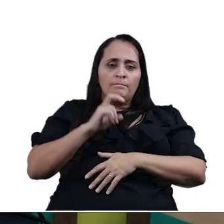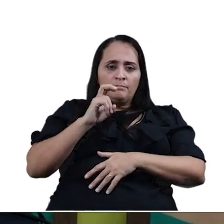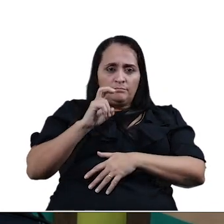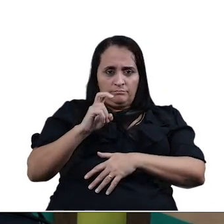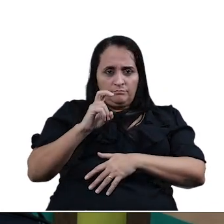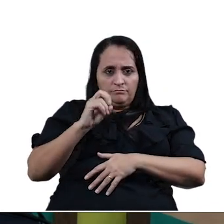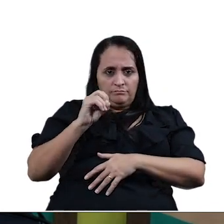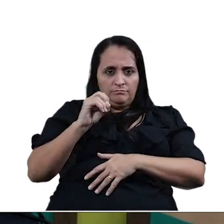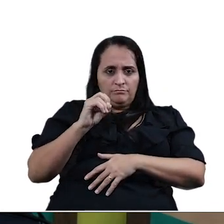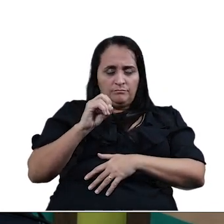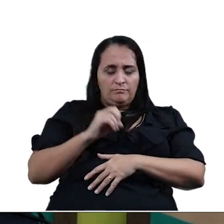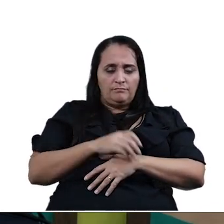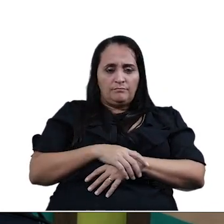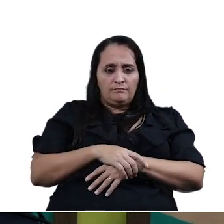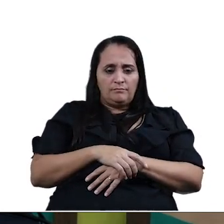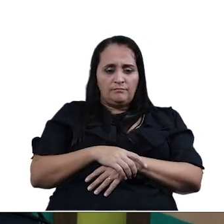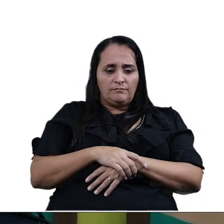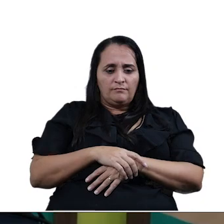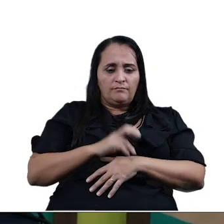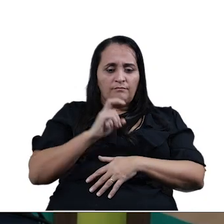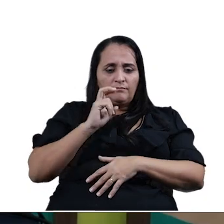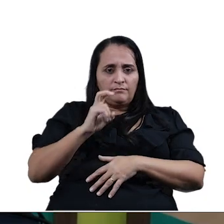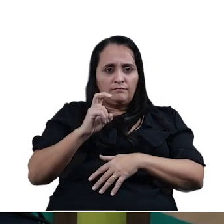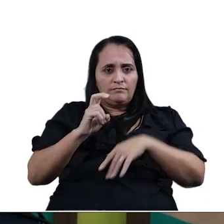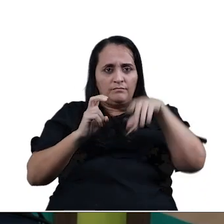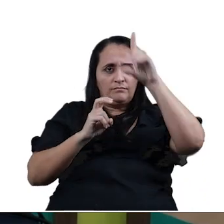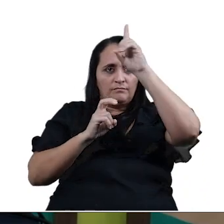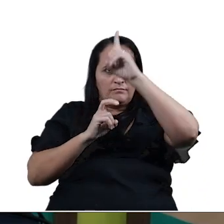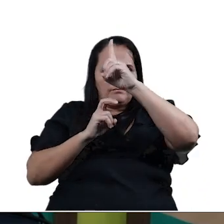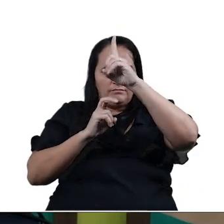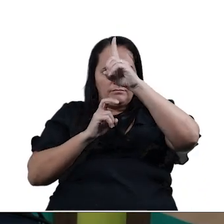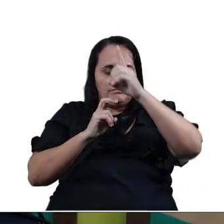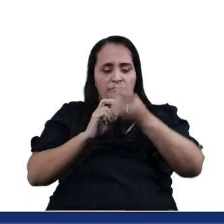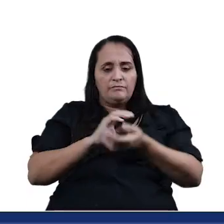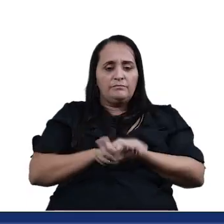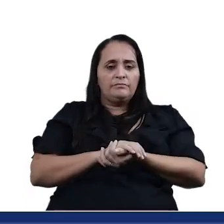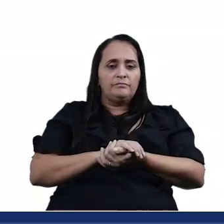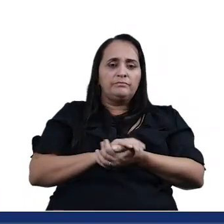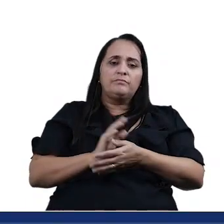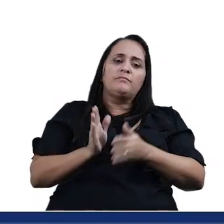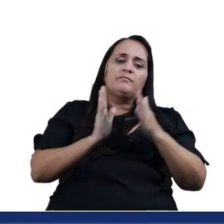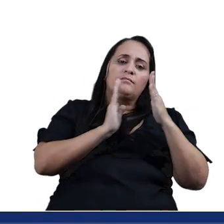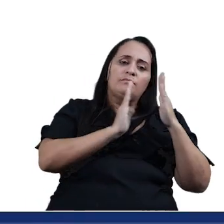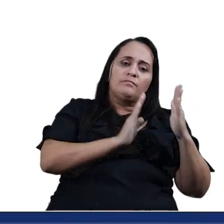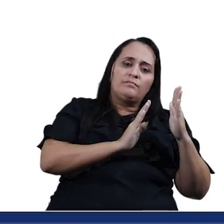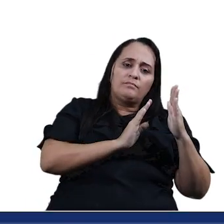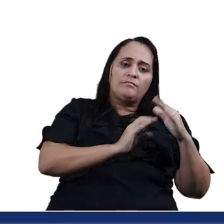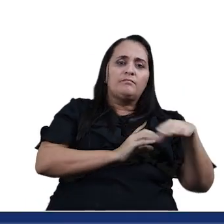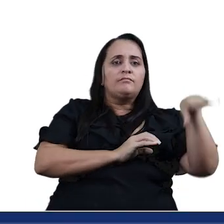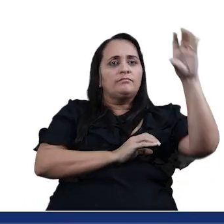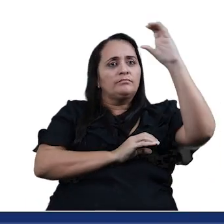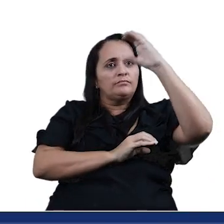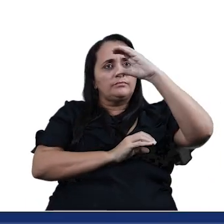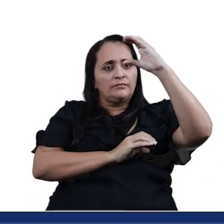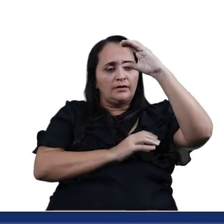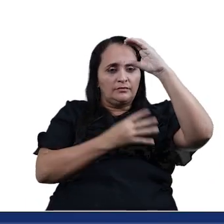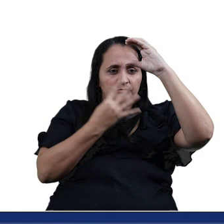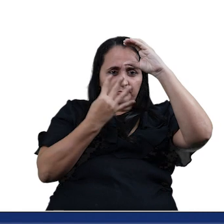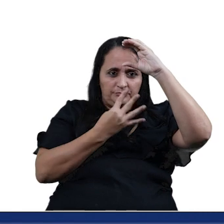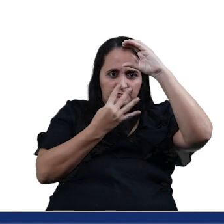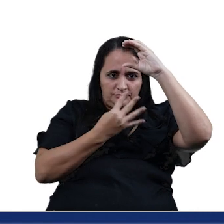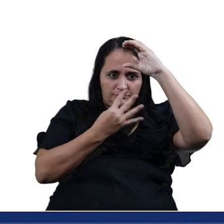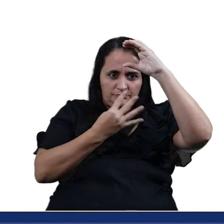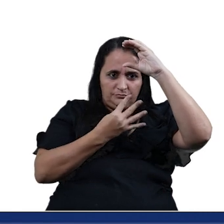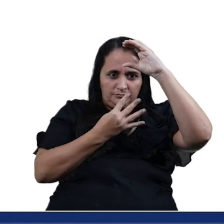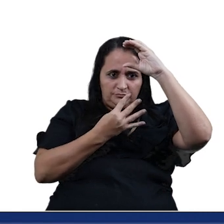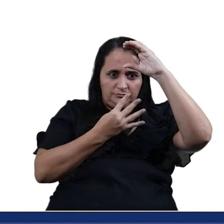aqui, 50. 5 dezenas. E aqui as centenas. O 4 está na